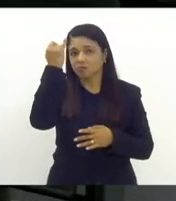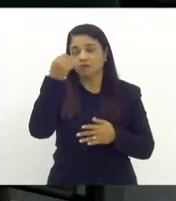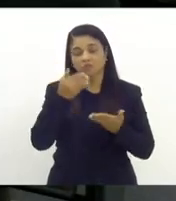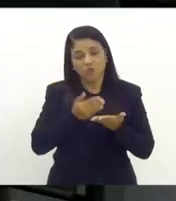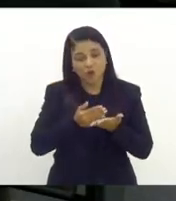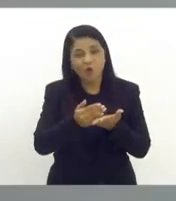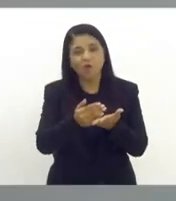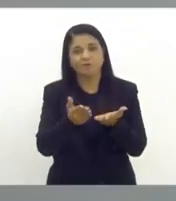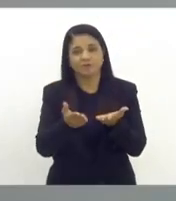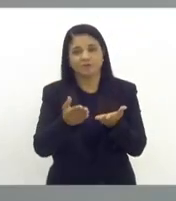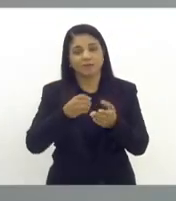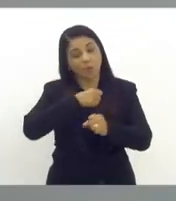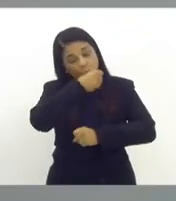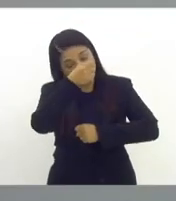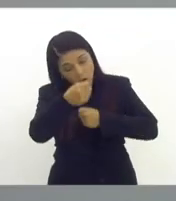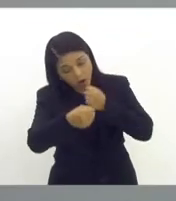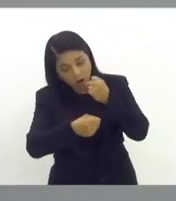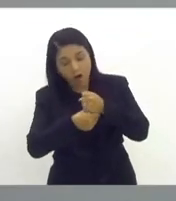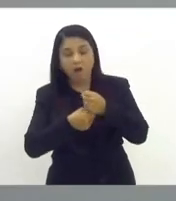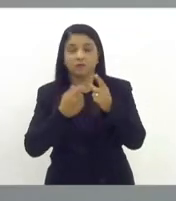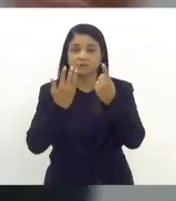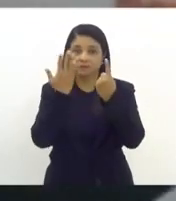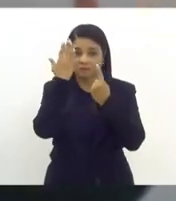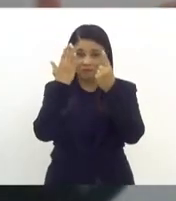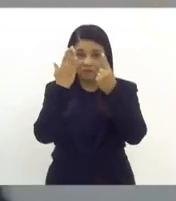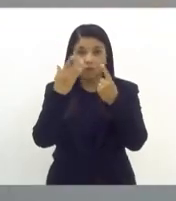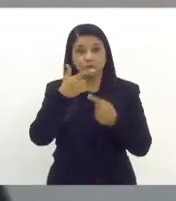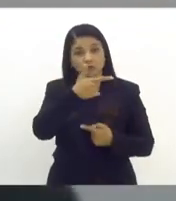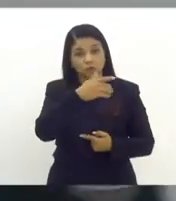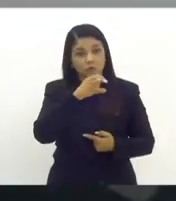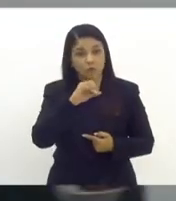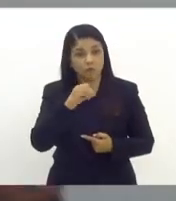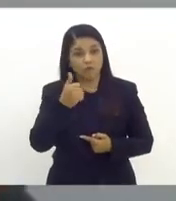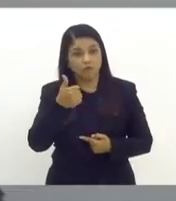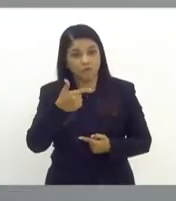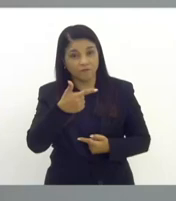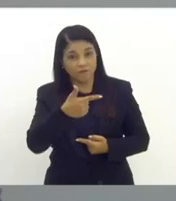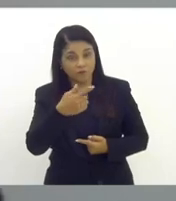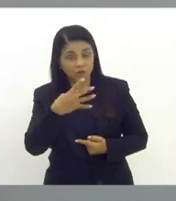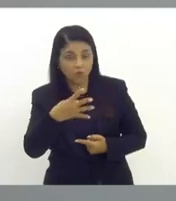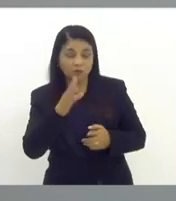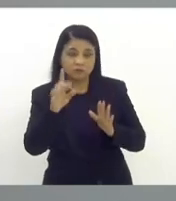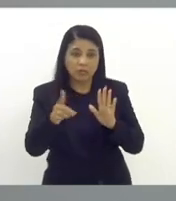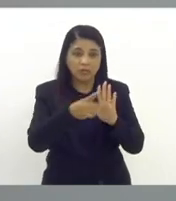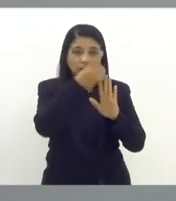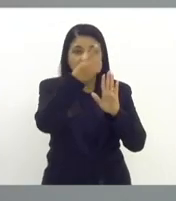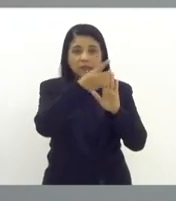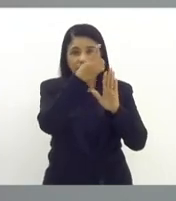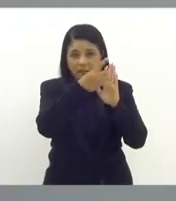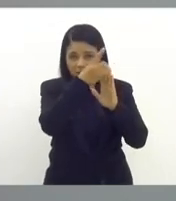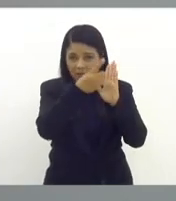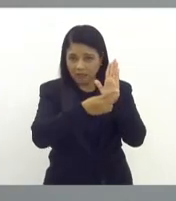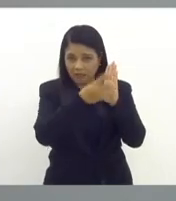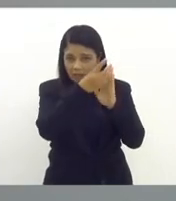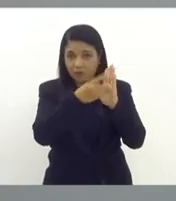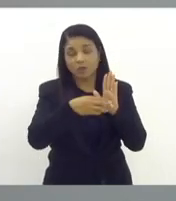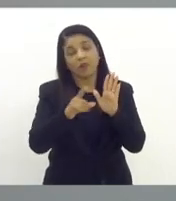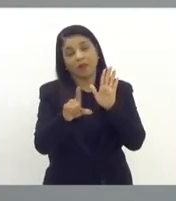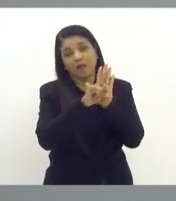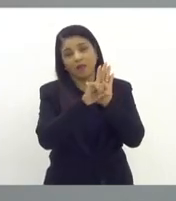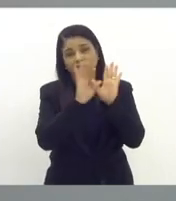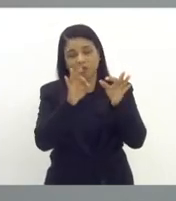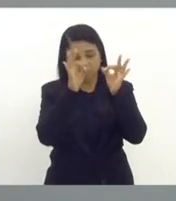iniciar né o carnaval de 2024 2024 já tem que ser um decreto lei já já atualizado